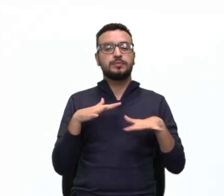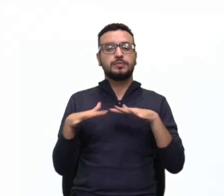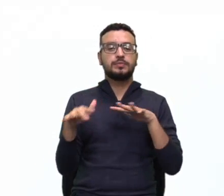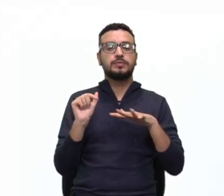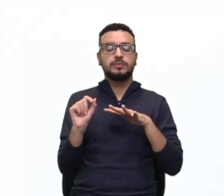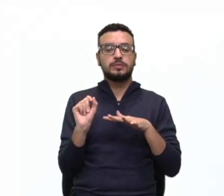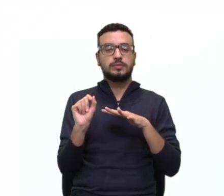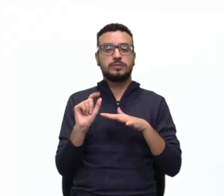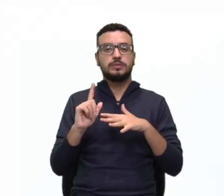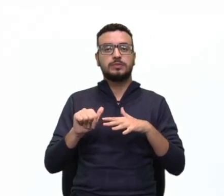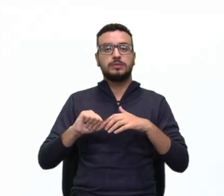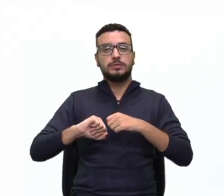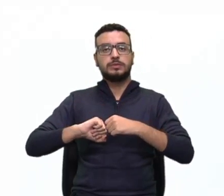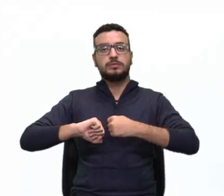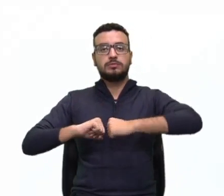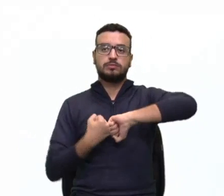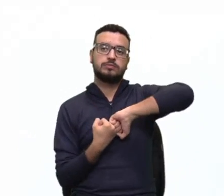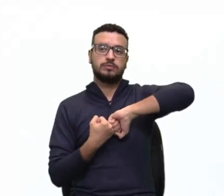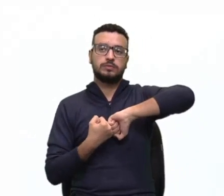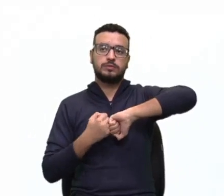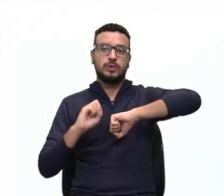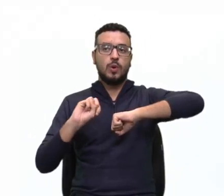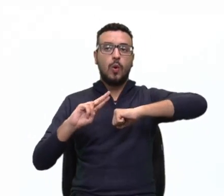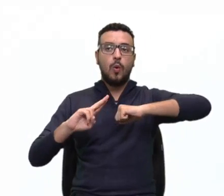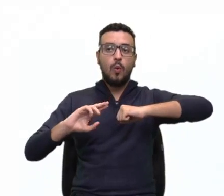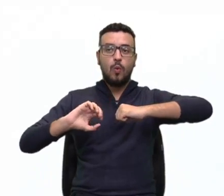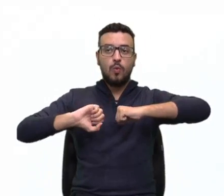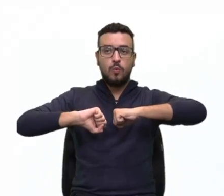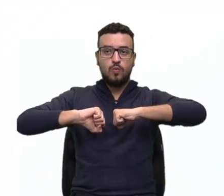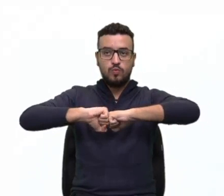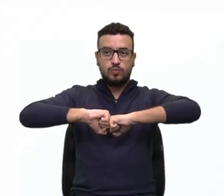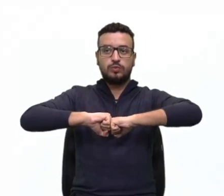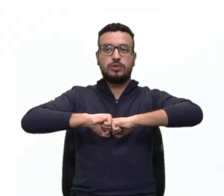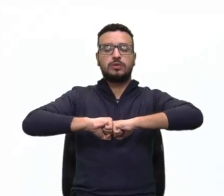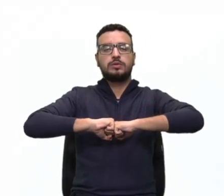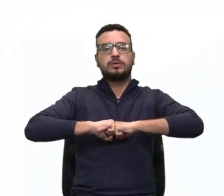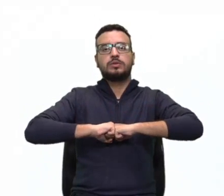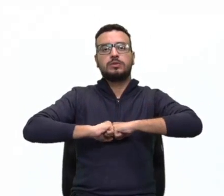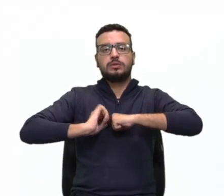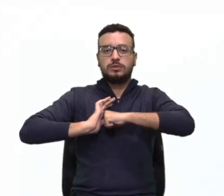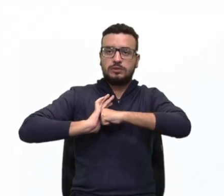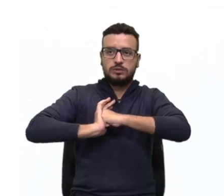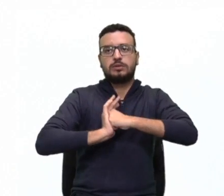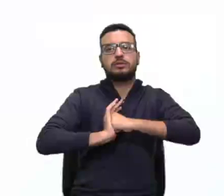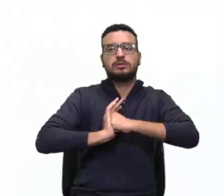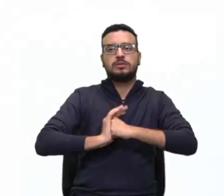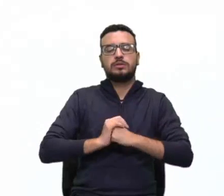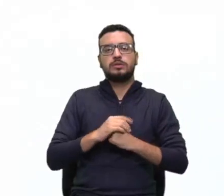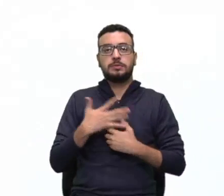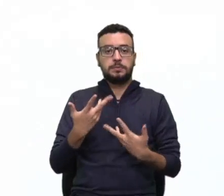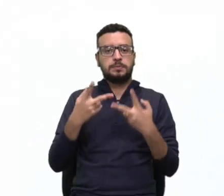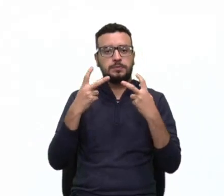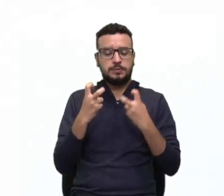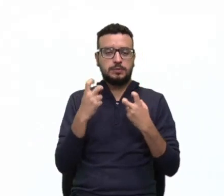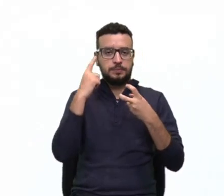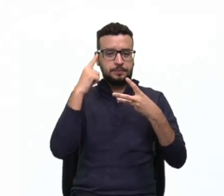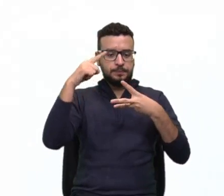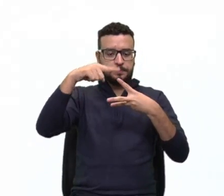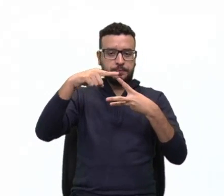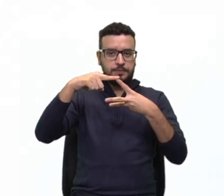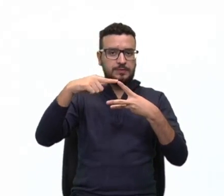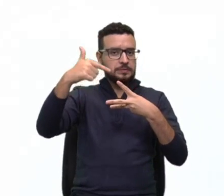por torções ou compressões. Então, perceba que na fibrosa a gente não tem